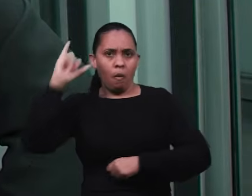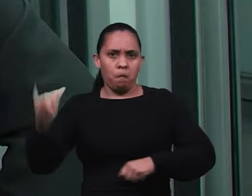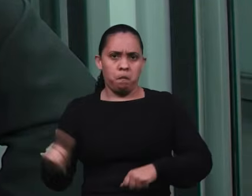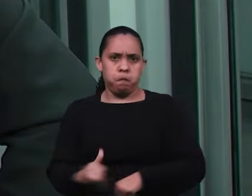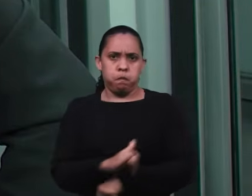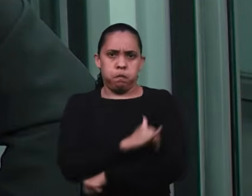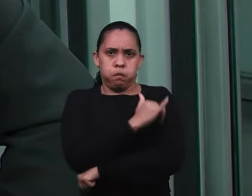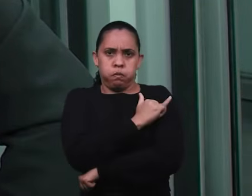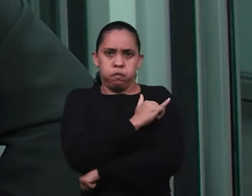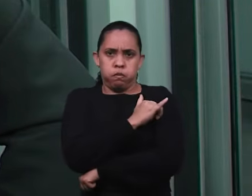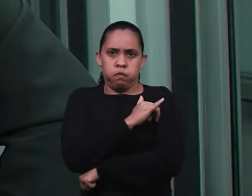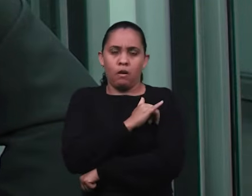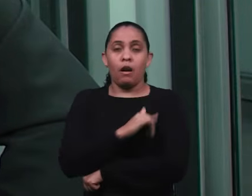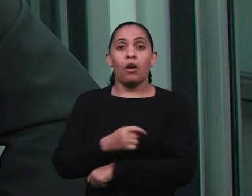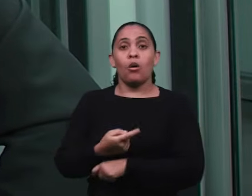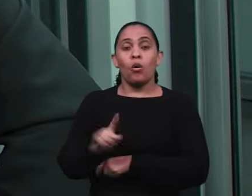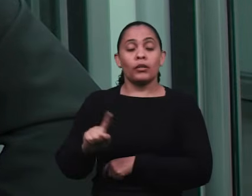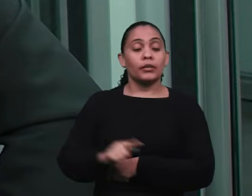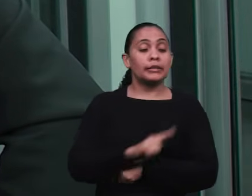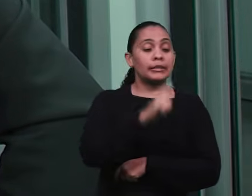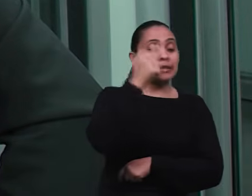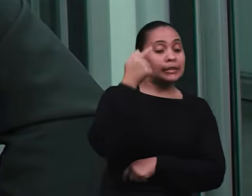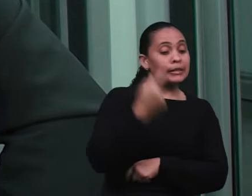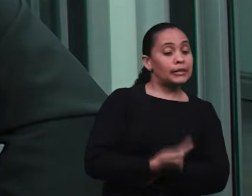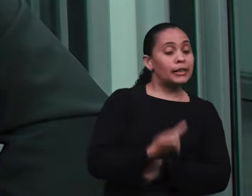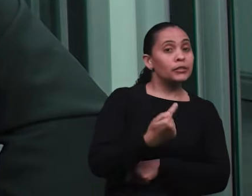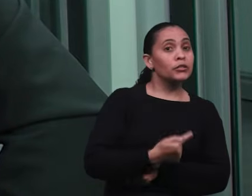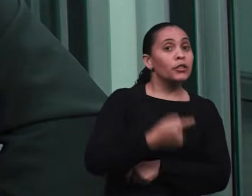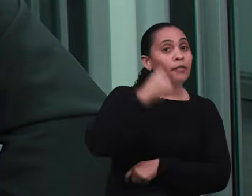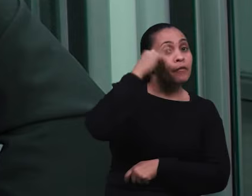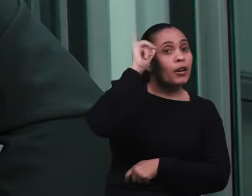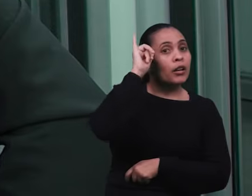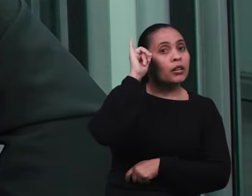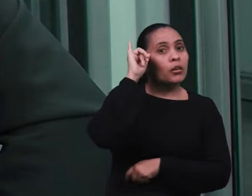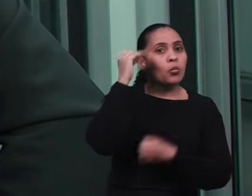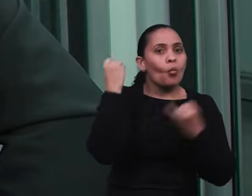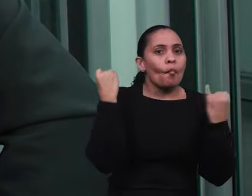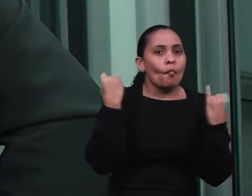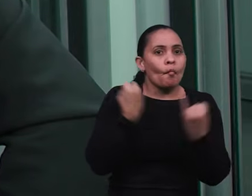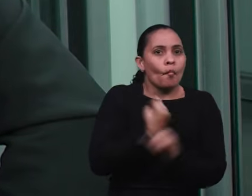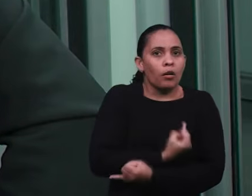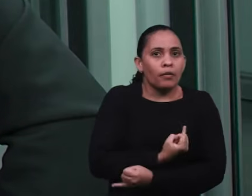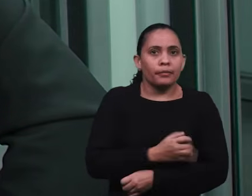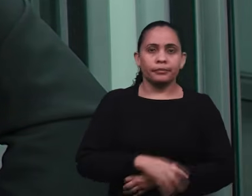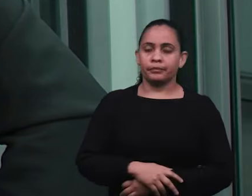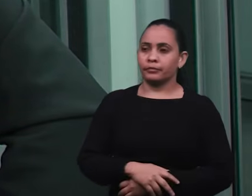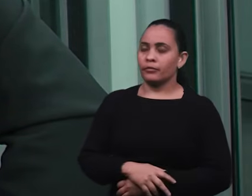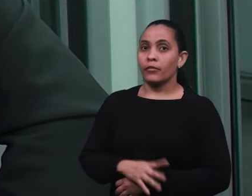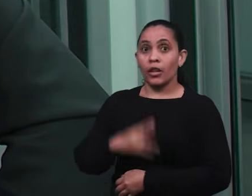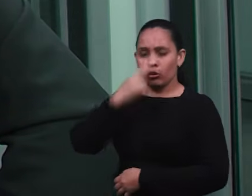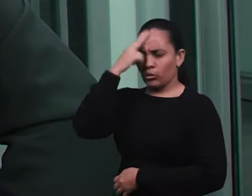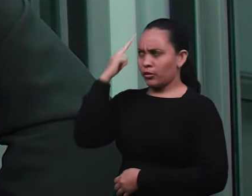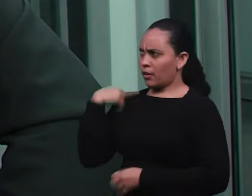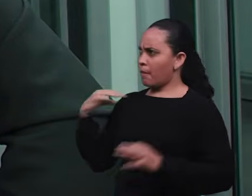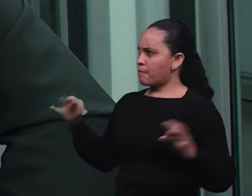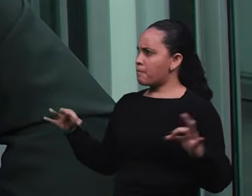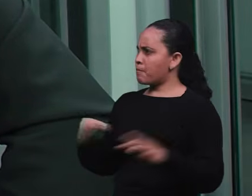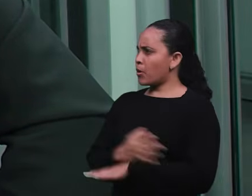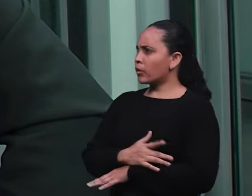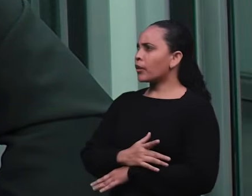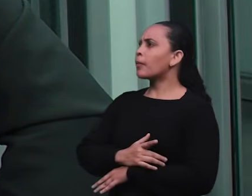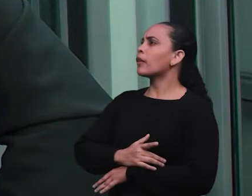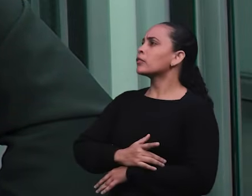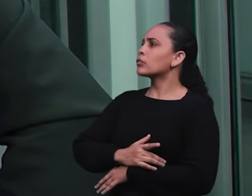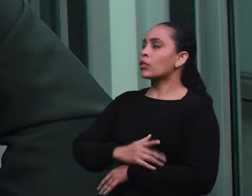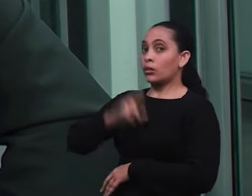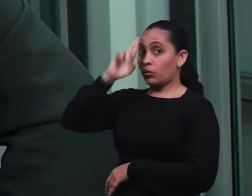e depois 7 vacas magras. De tal forma que as magras devoravam as gordas. Aí José, prontamente, o Senhor